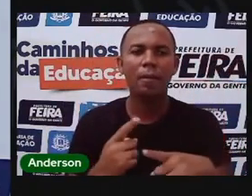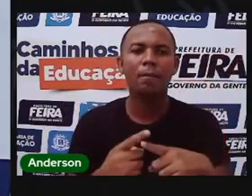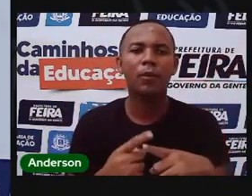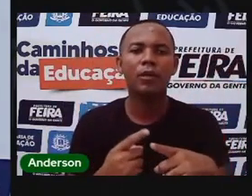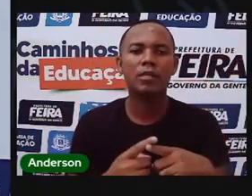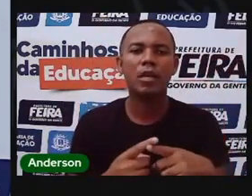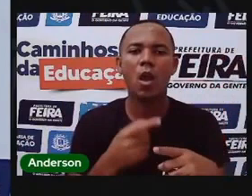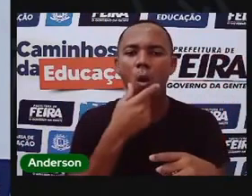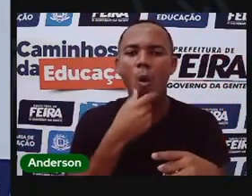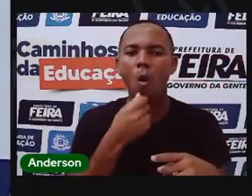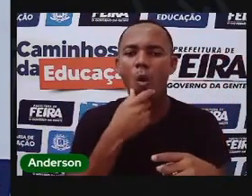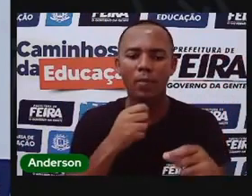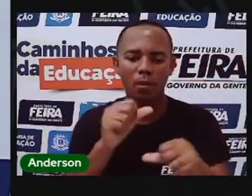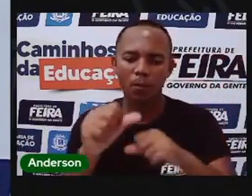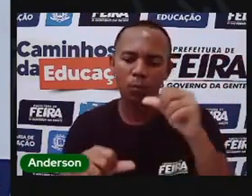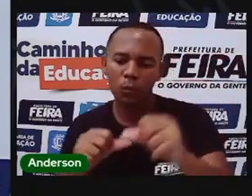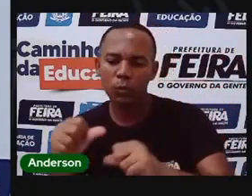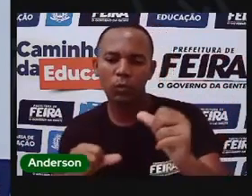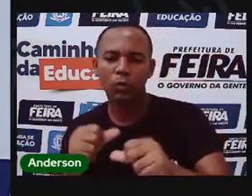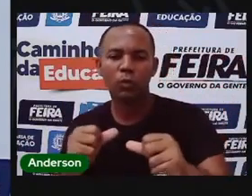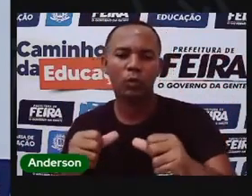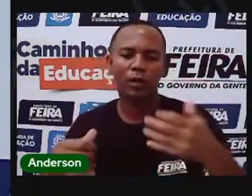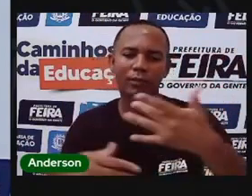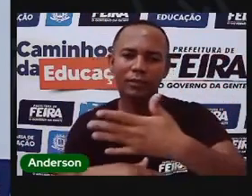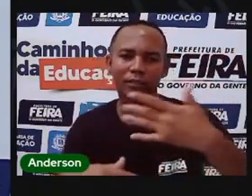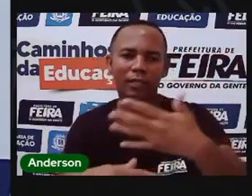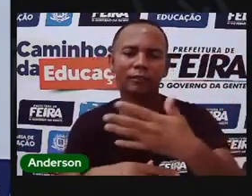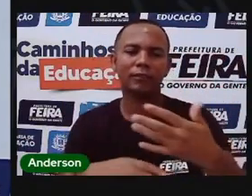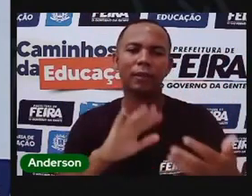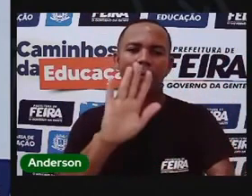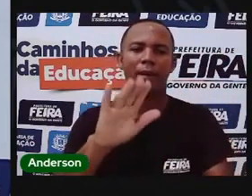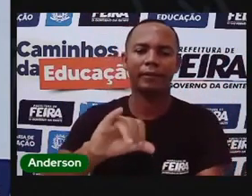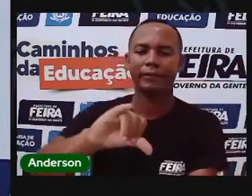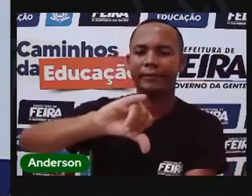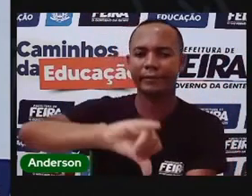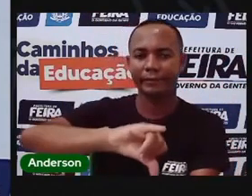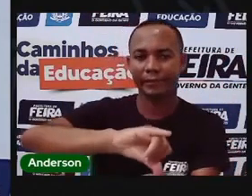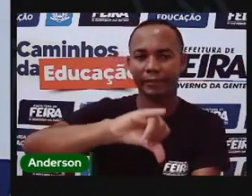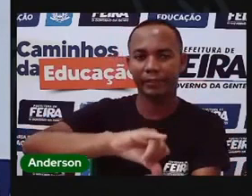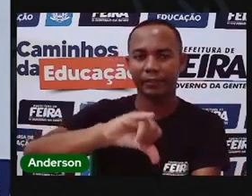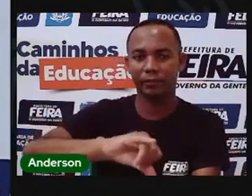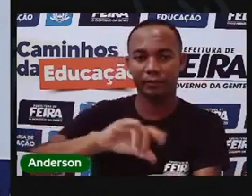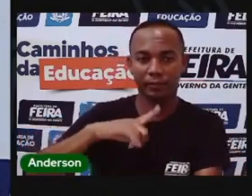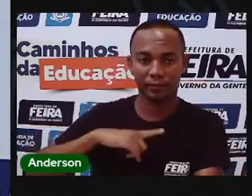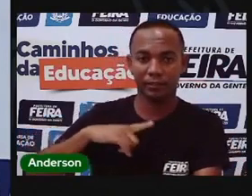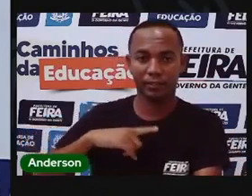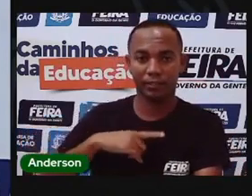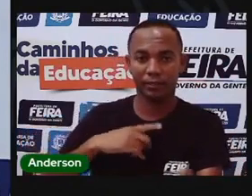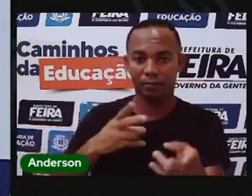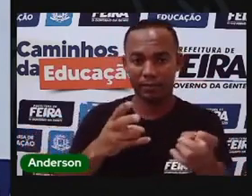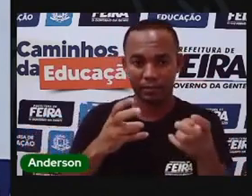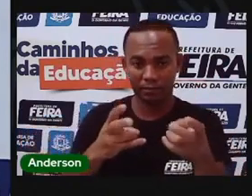de Santana, né, no centro da nossa cidade, quem costuma ir ao centro, quem mora próximo ao centro, vai observar que a cidade ela